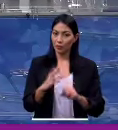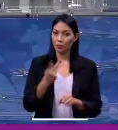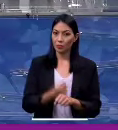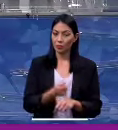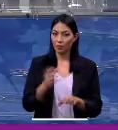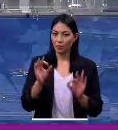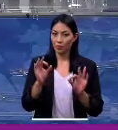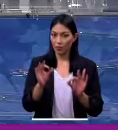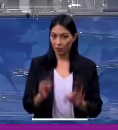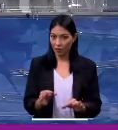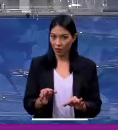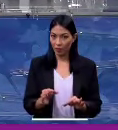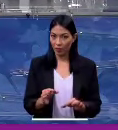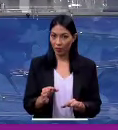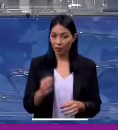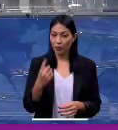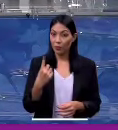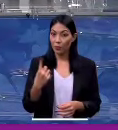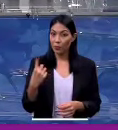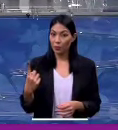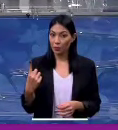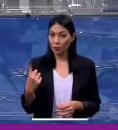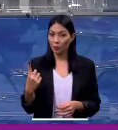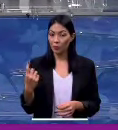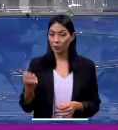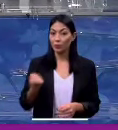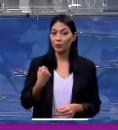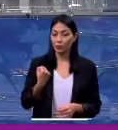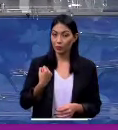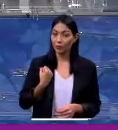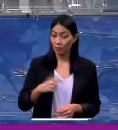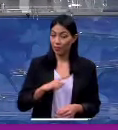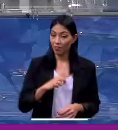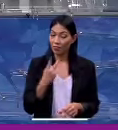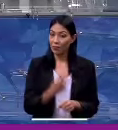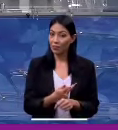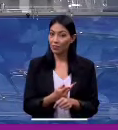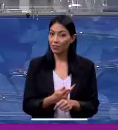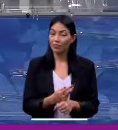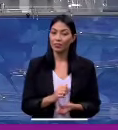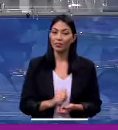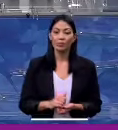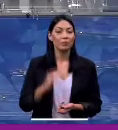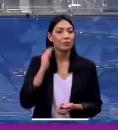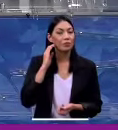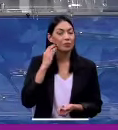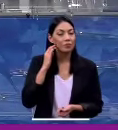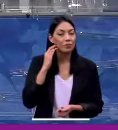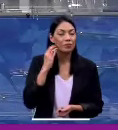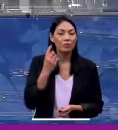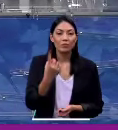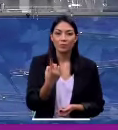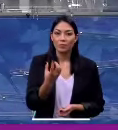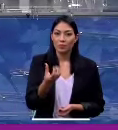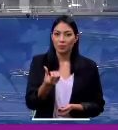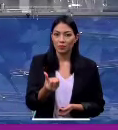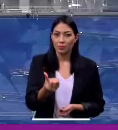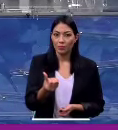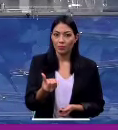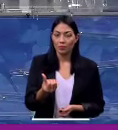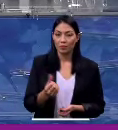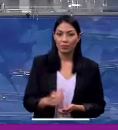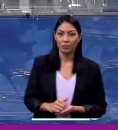ganha prêmios já a partir de 11 acertos. Boa sorte. Bola rosa, número 16. Rosa,